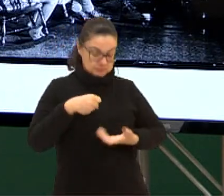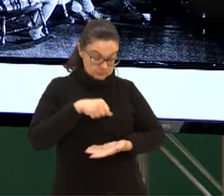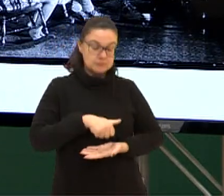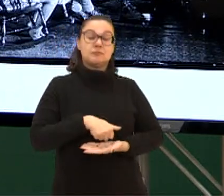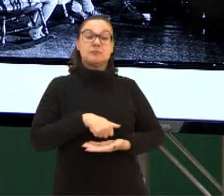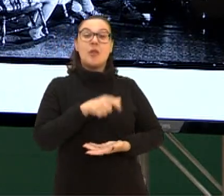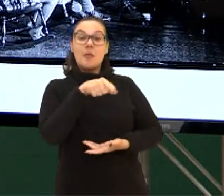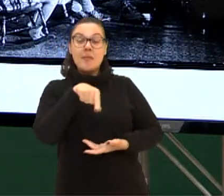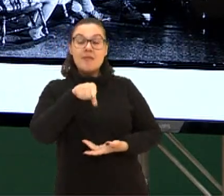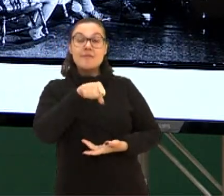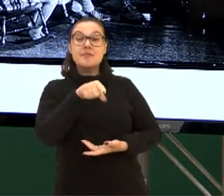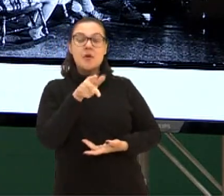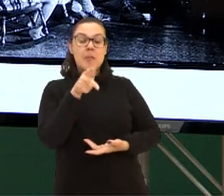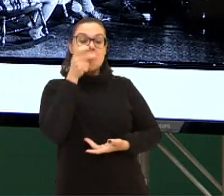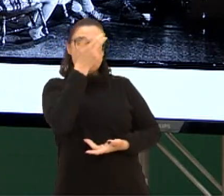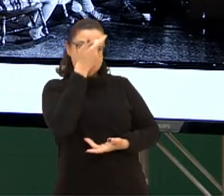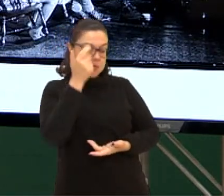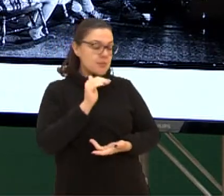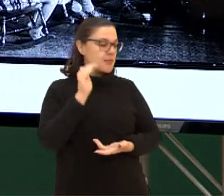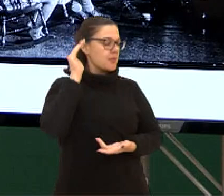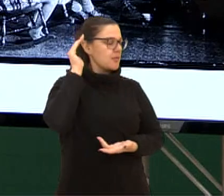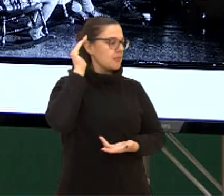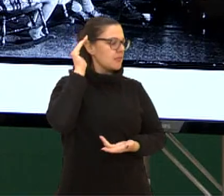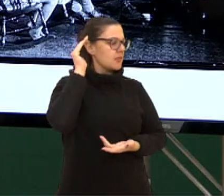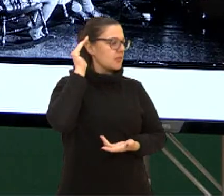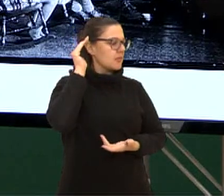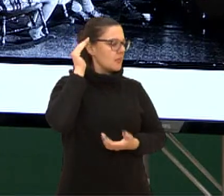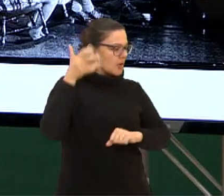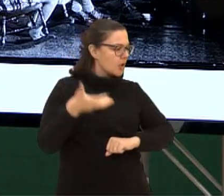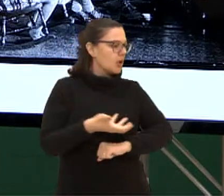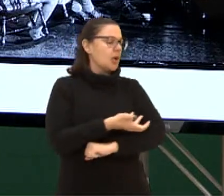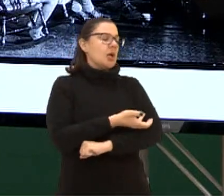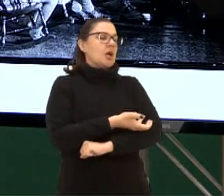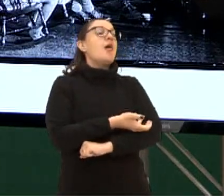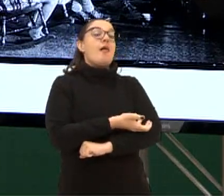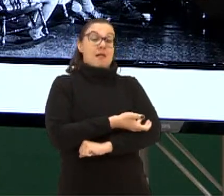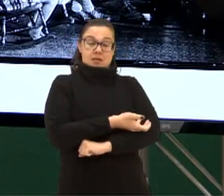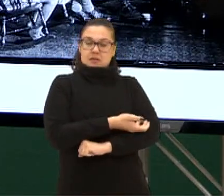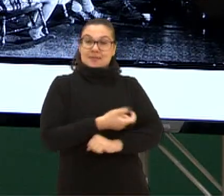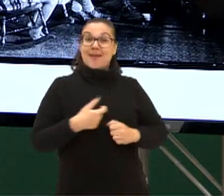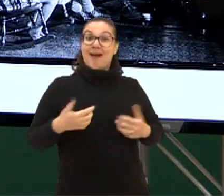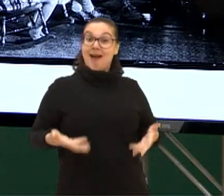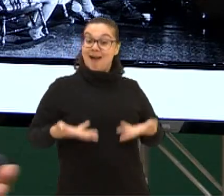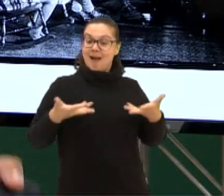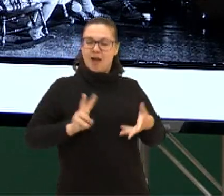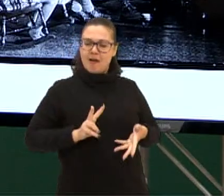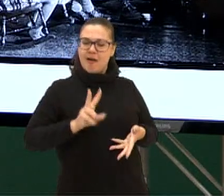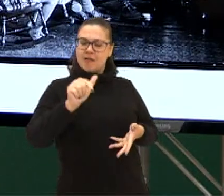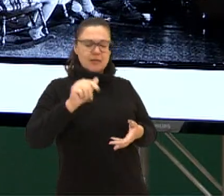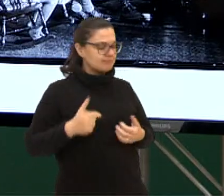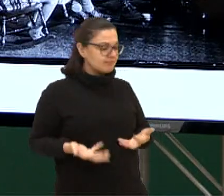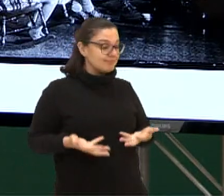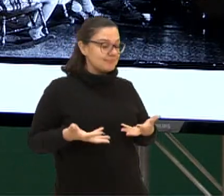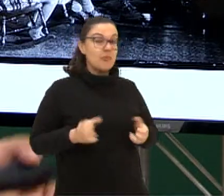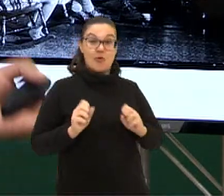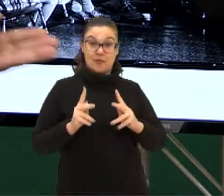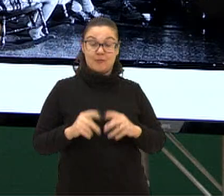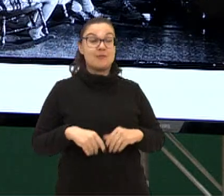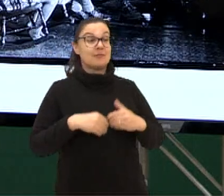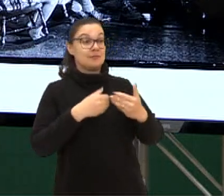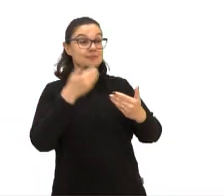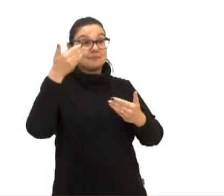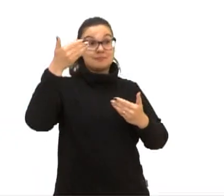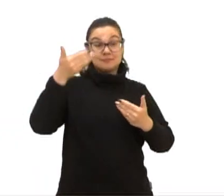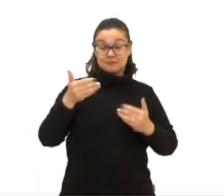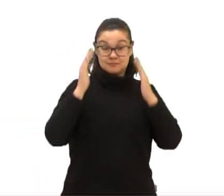imponente, para poder que o ouvinte ali tenha essa emoção, né? Que se empolgue com o que vai ser passado, ok? Então vejam